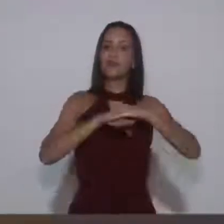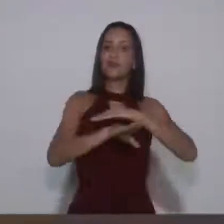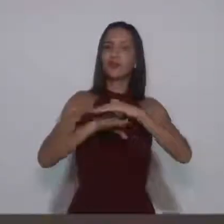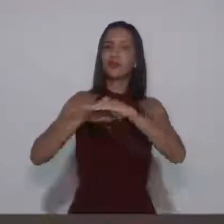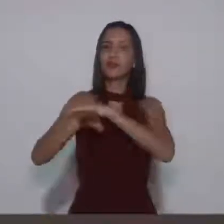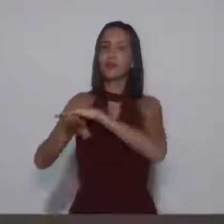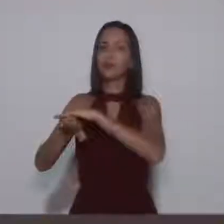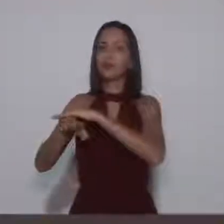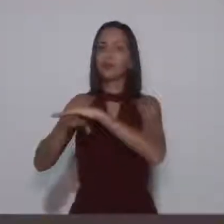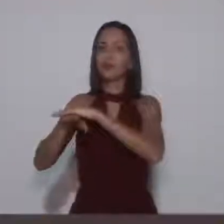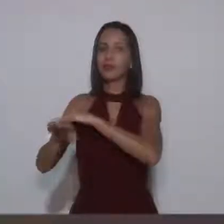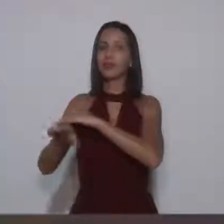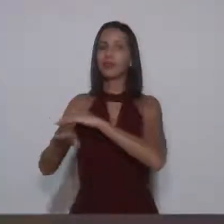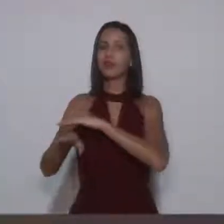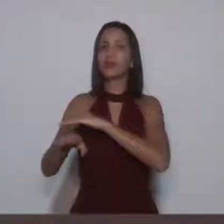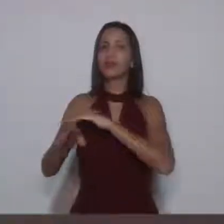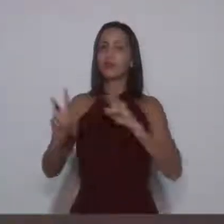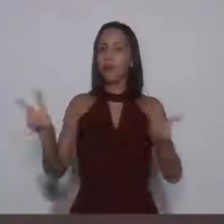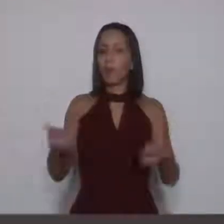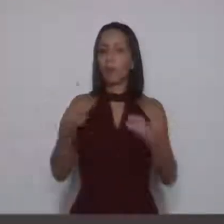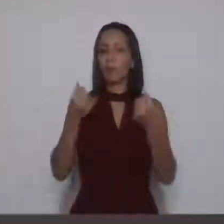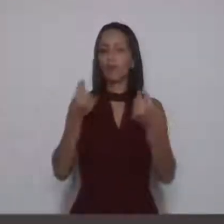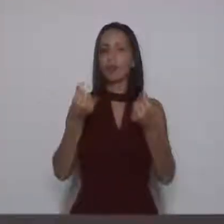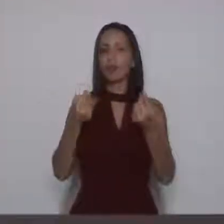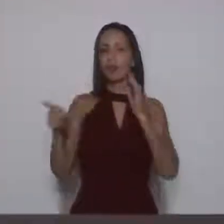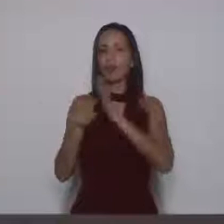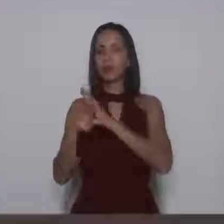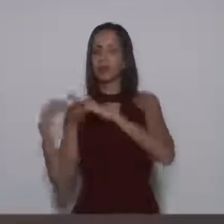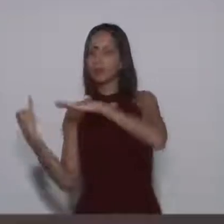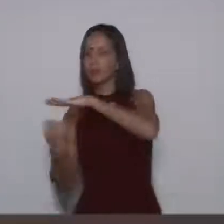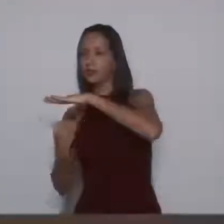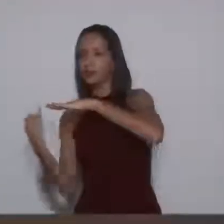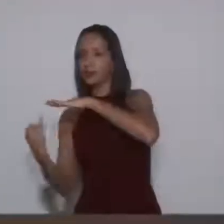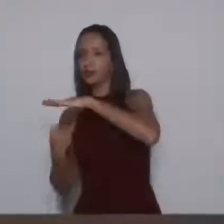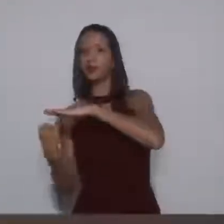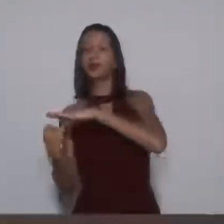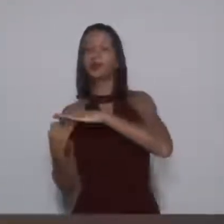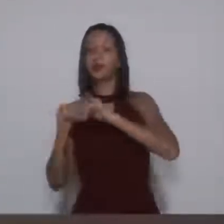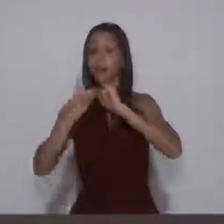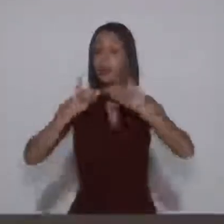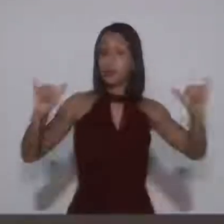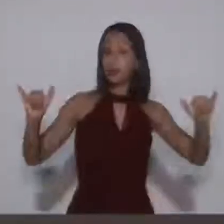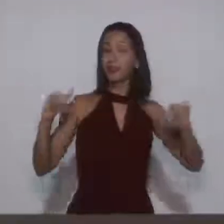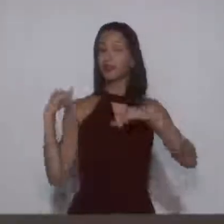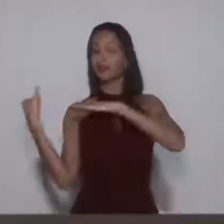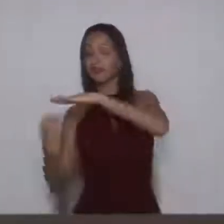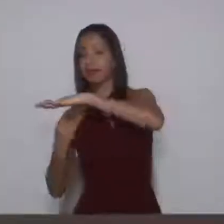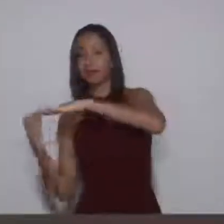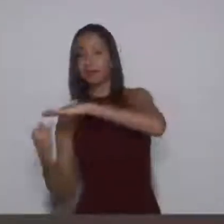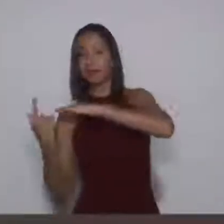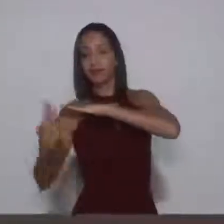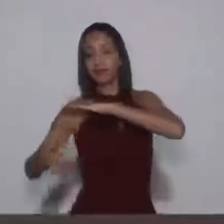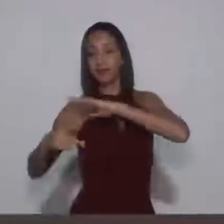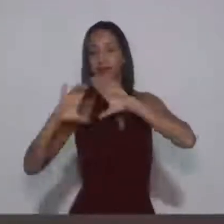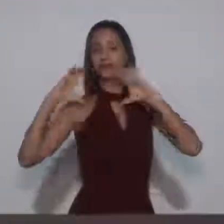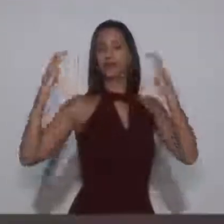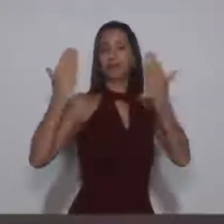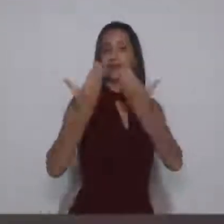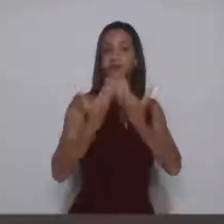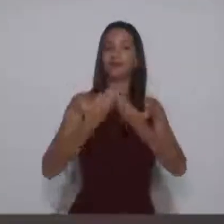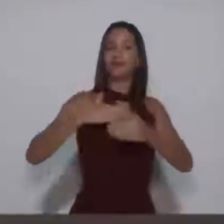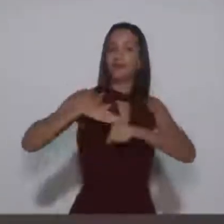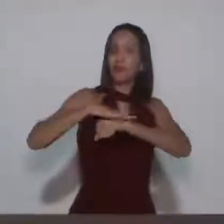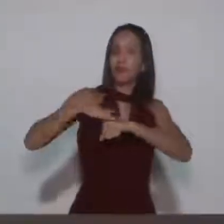estacionamento ser toda a arrecadação em função das entidades. Falamos aqui tanto das entidades, não é? Essa casa hoje